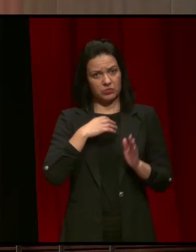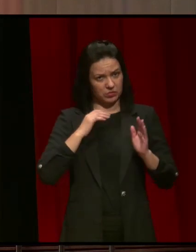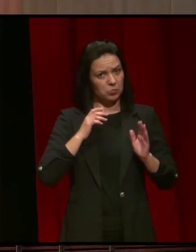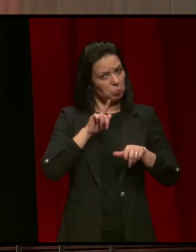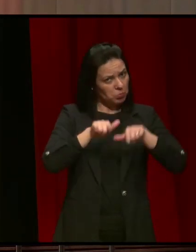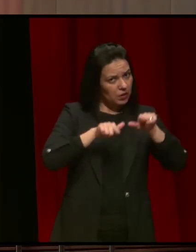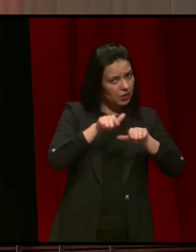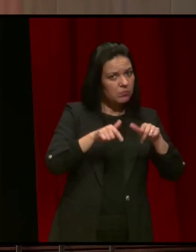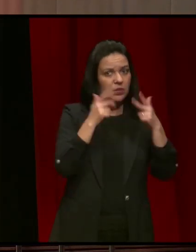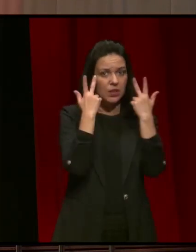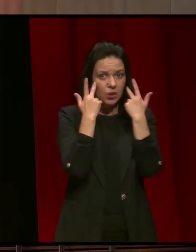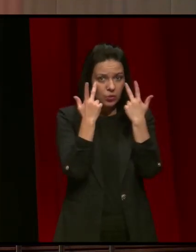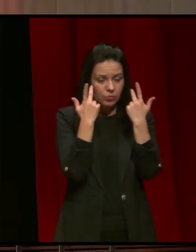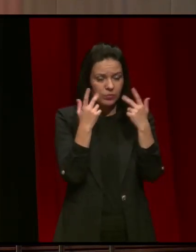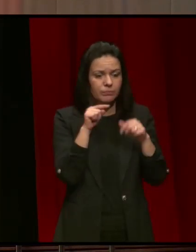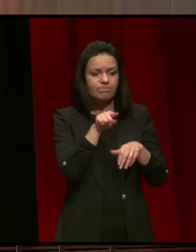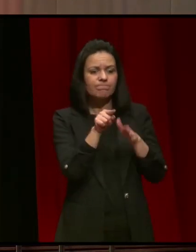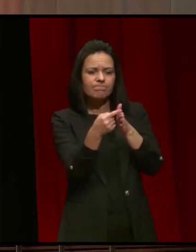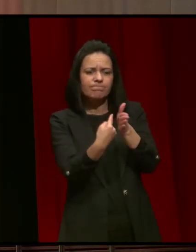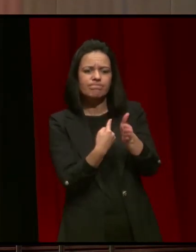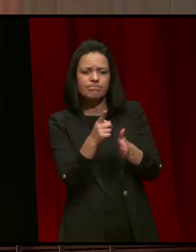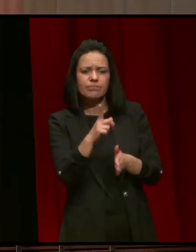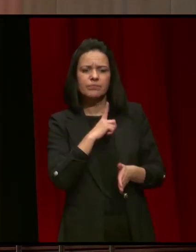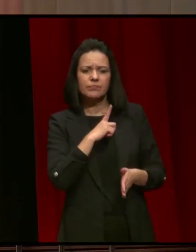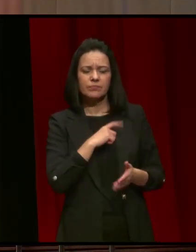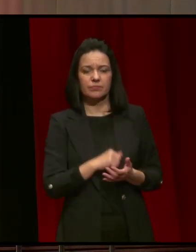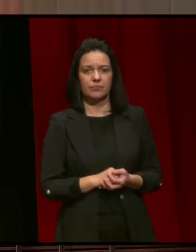mas ele... Você tem uma pergunta, querida?